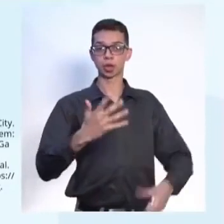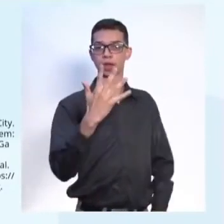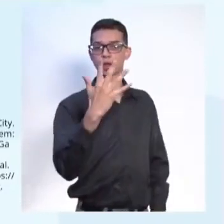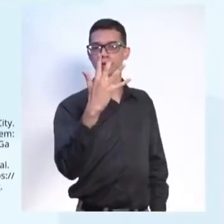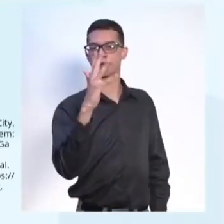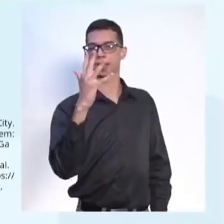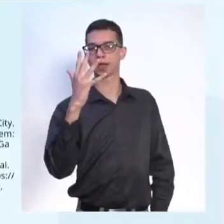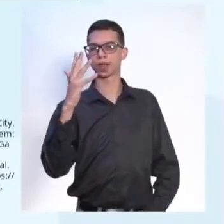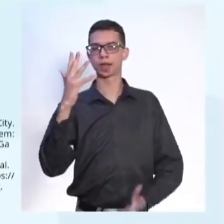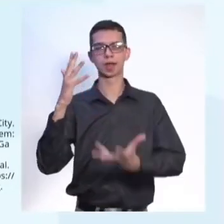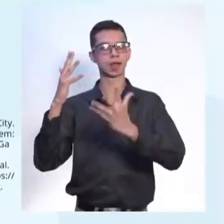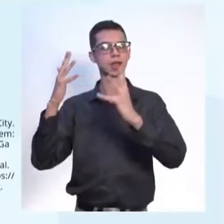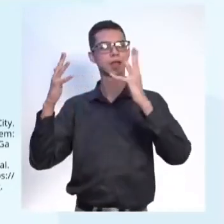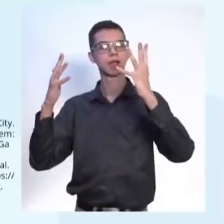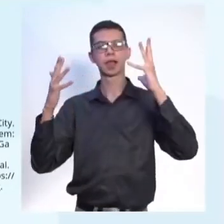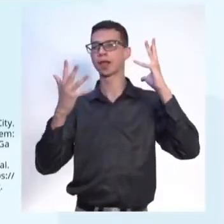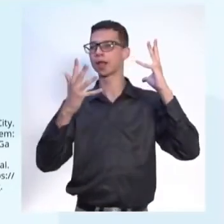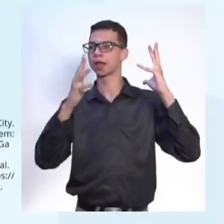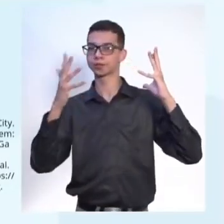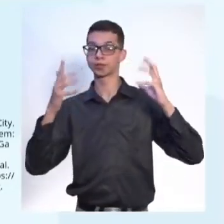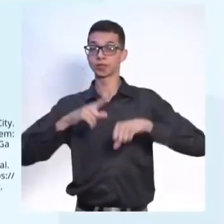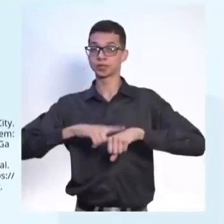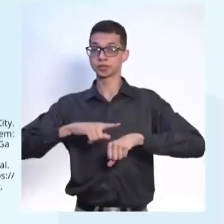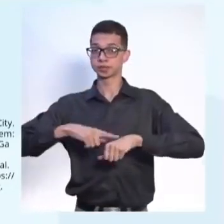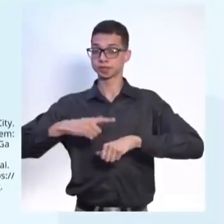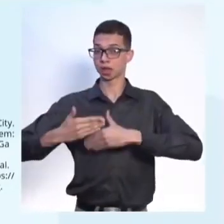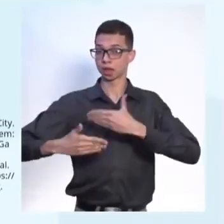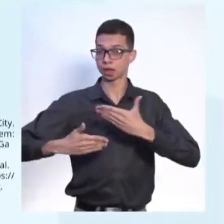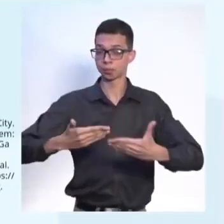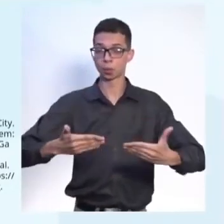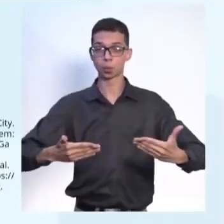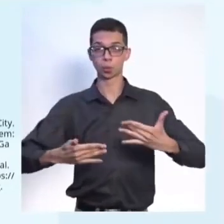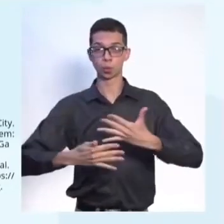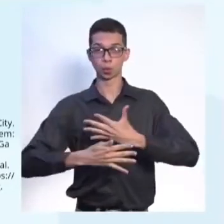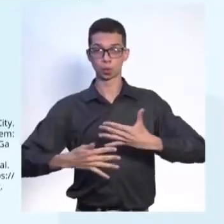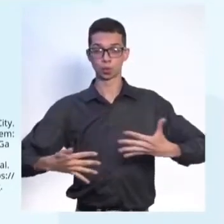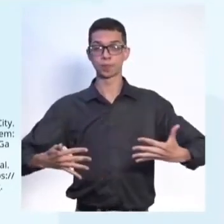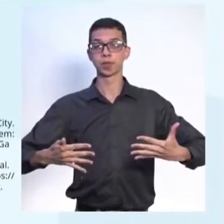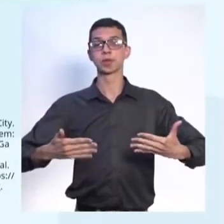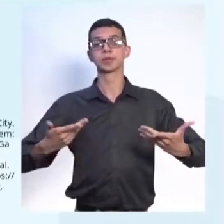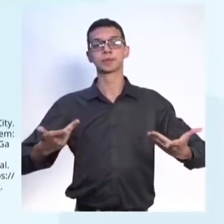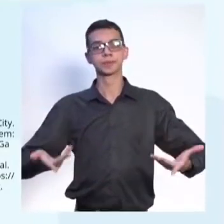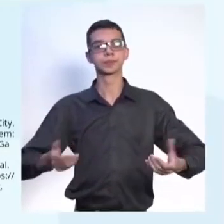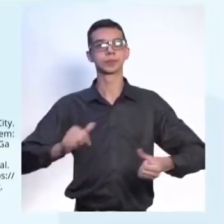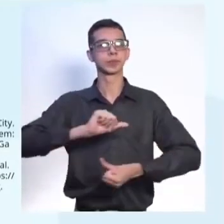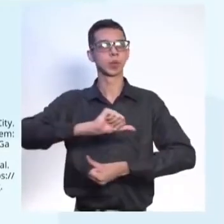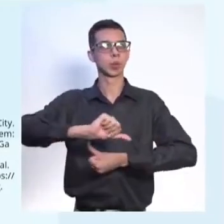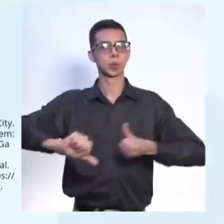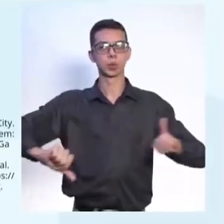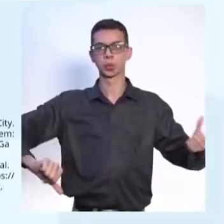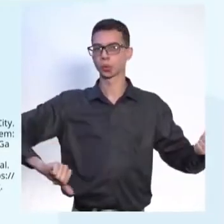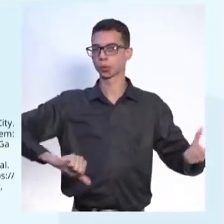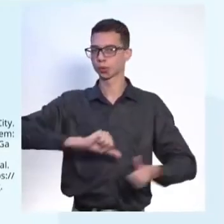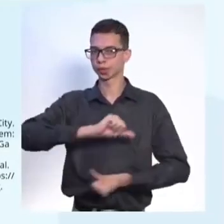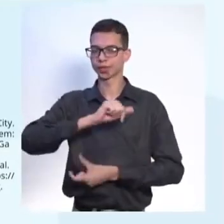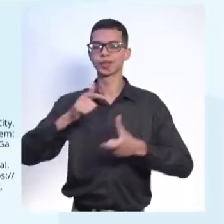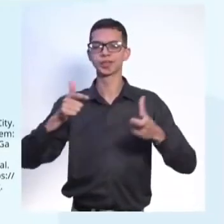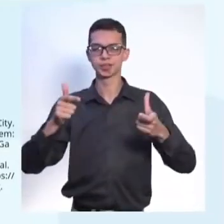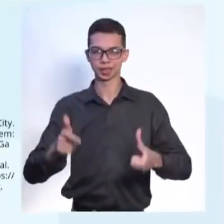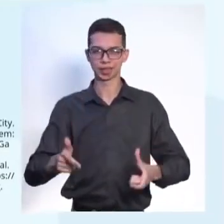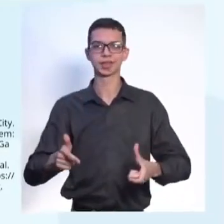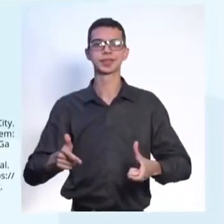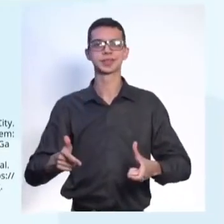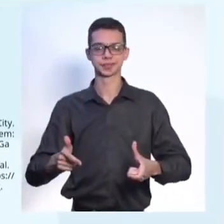arvorejada, ok? Isso com o tempo, com o processo de urbanização, vai dar uma nova paisagem para a